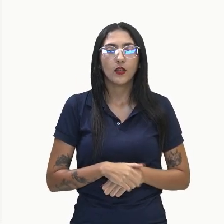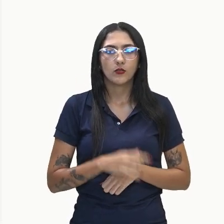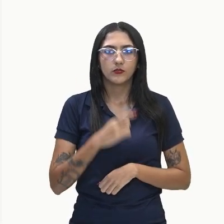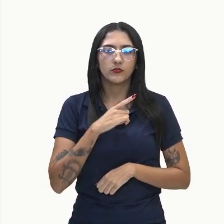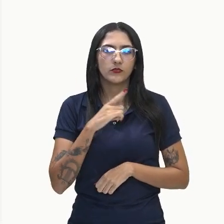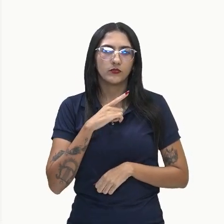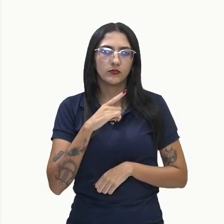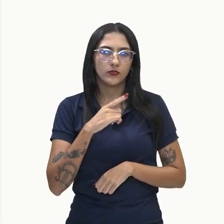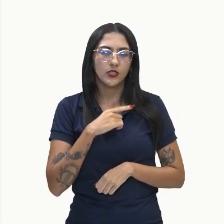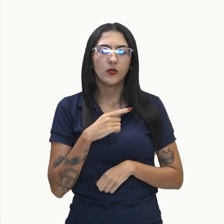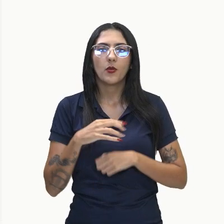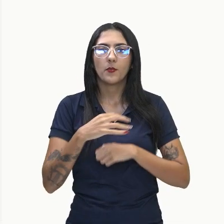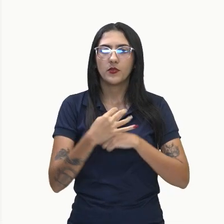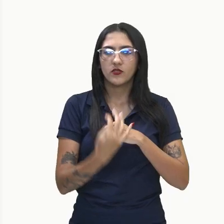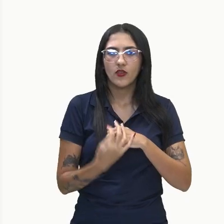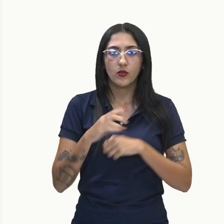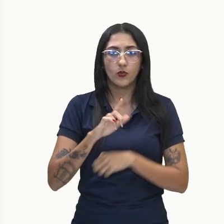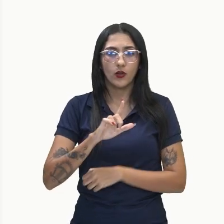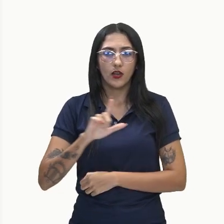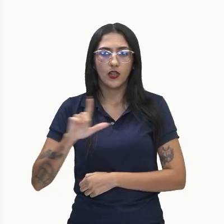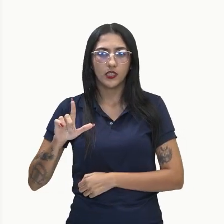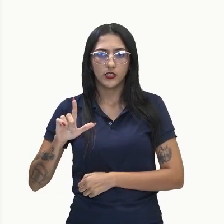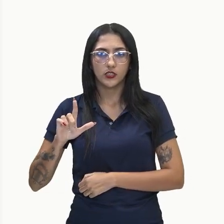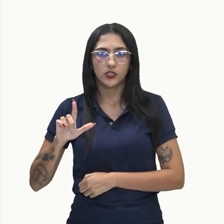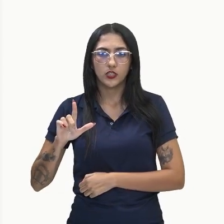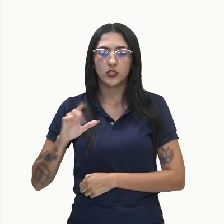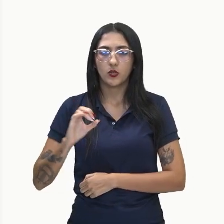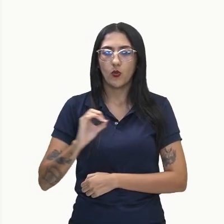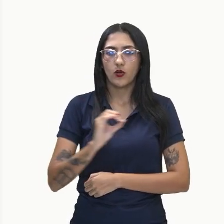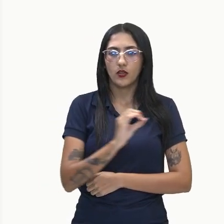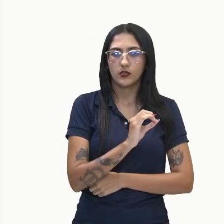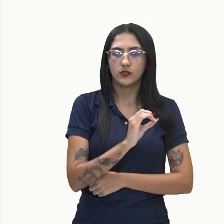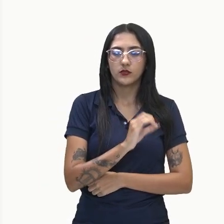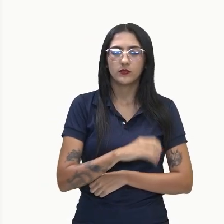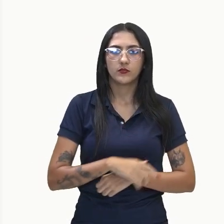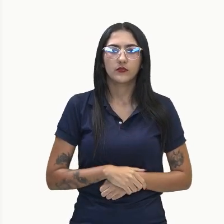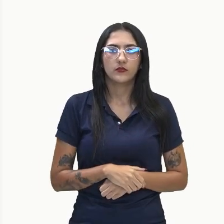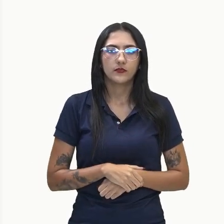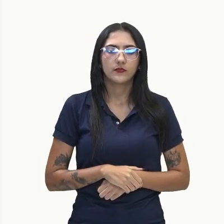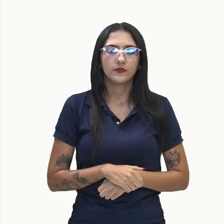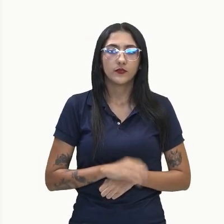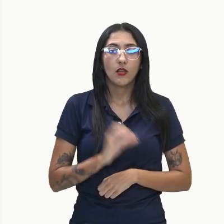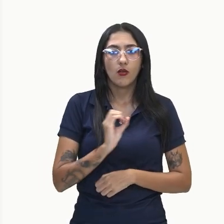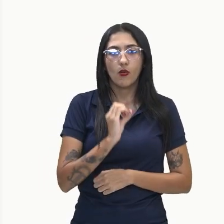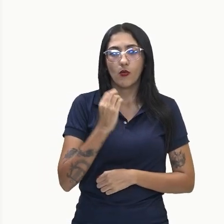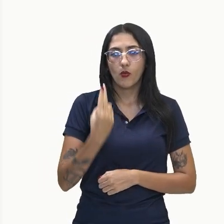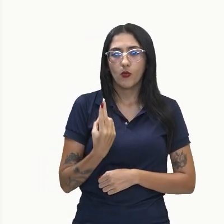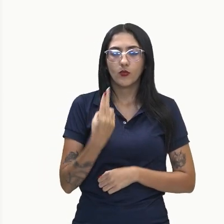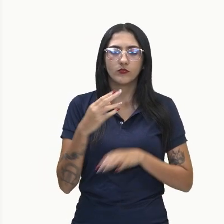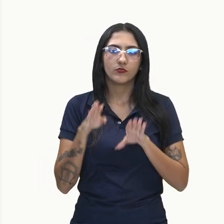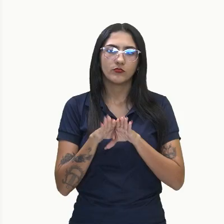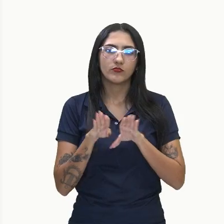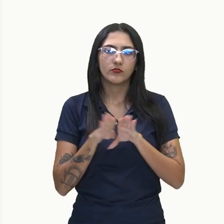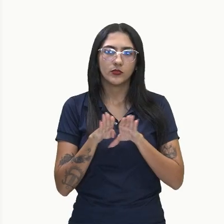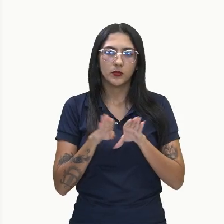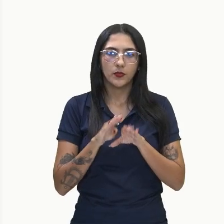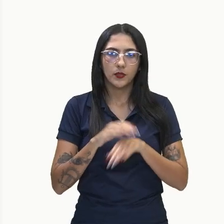hemisfério leste e o hemisfério oeste, ou, como eu posso chamar também, de